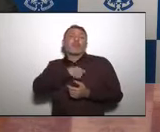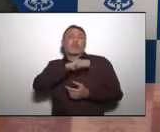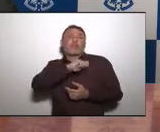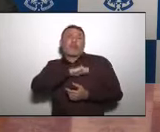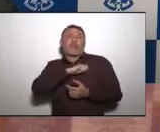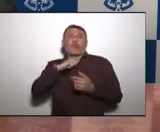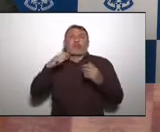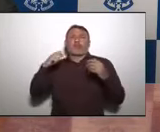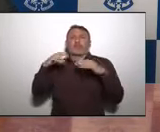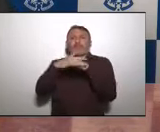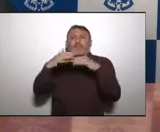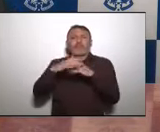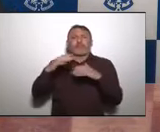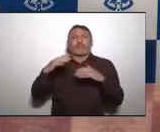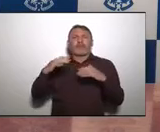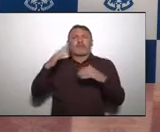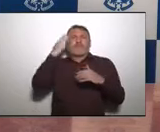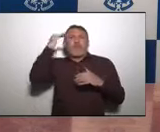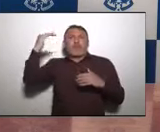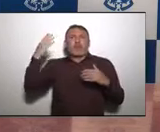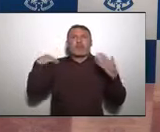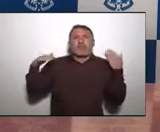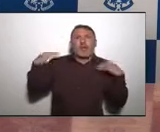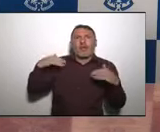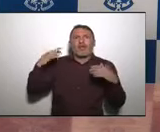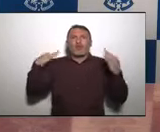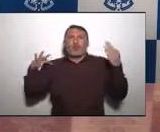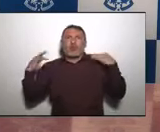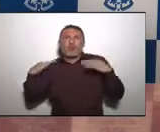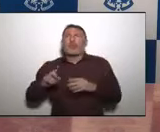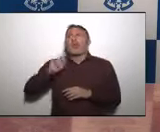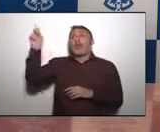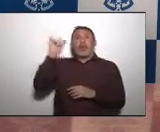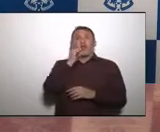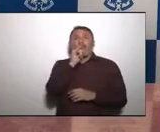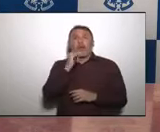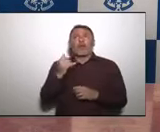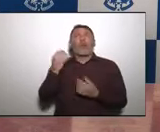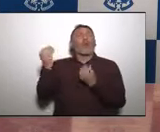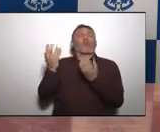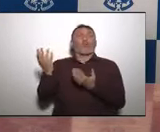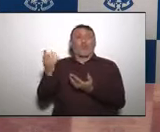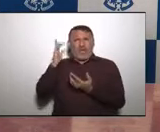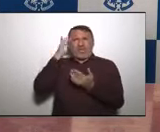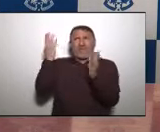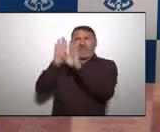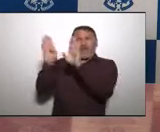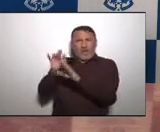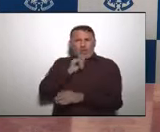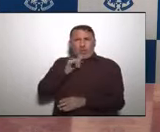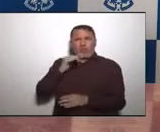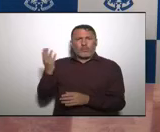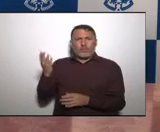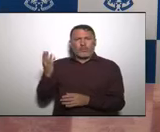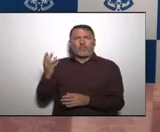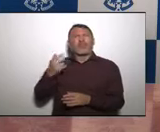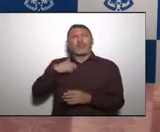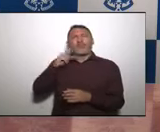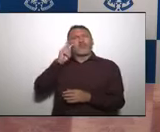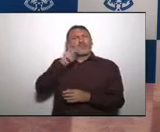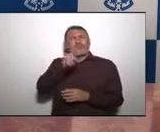cidades turísticas da Itália. Então, assim, eu de vez em quando vejo uma luta política rasteira e pequena,